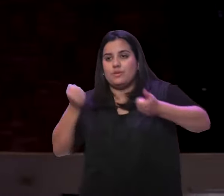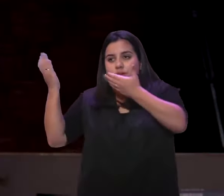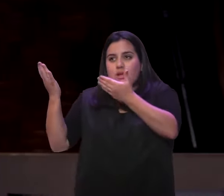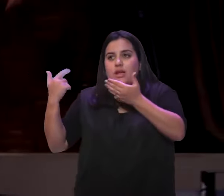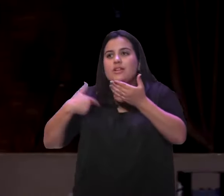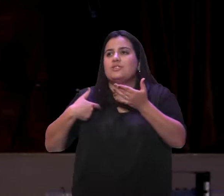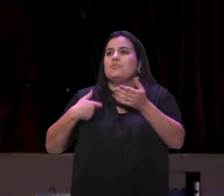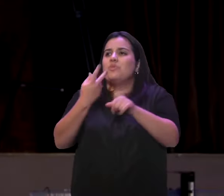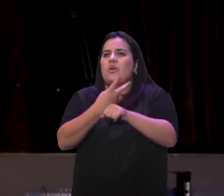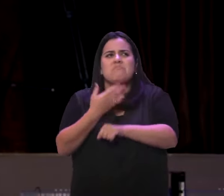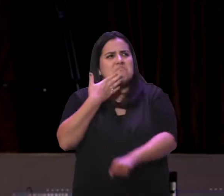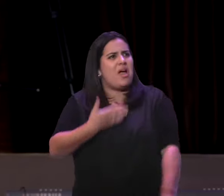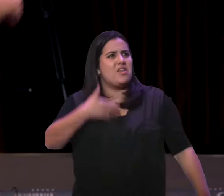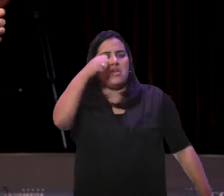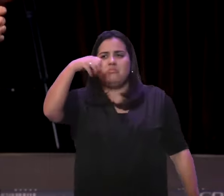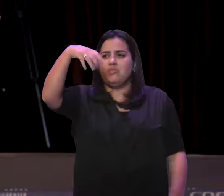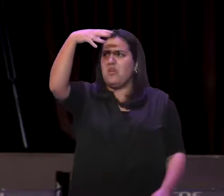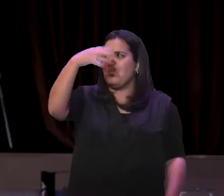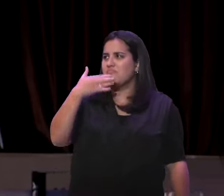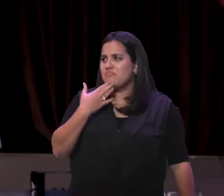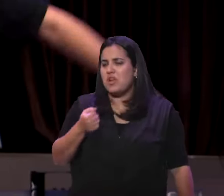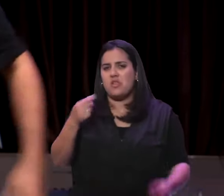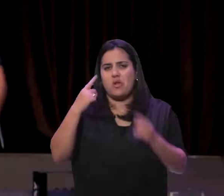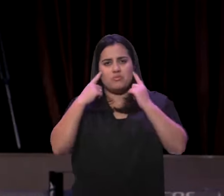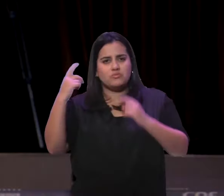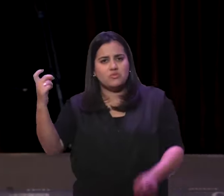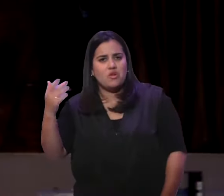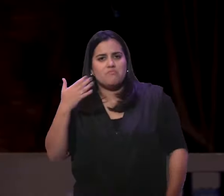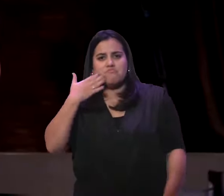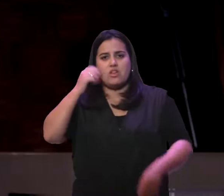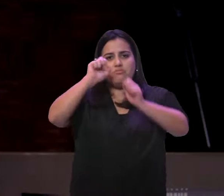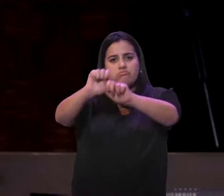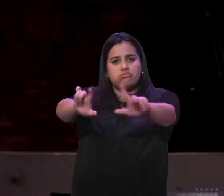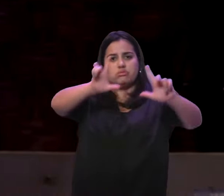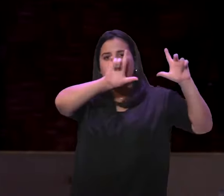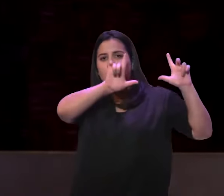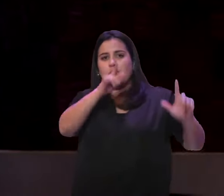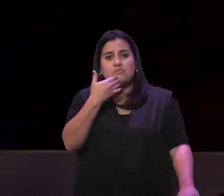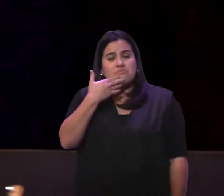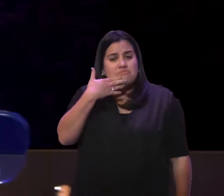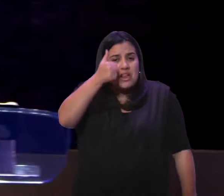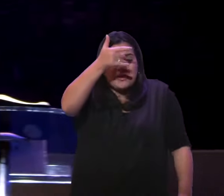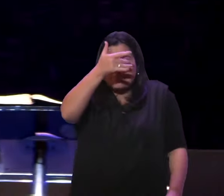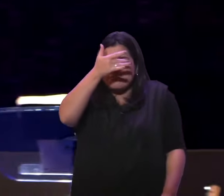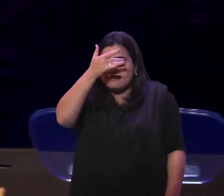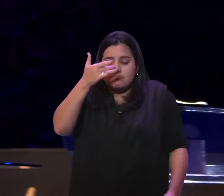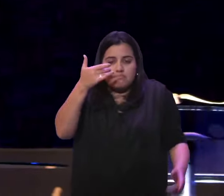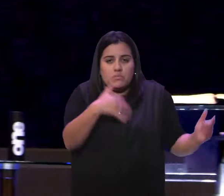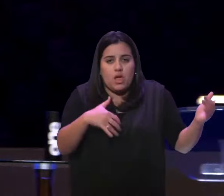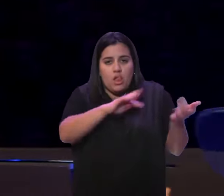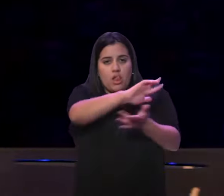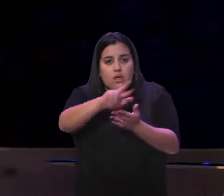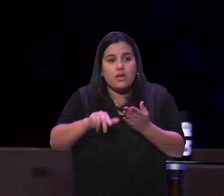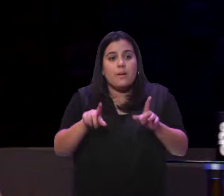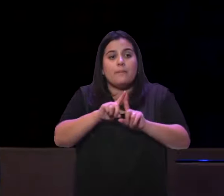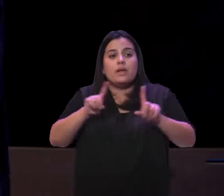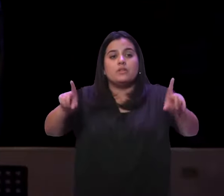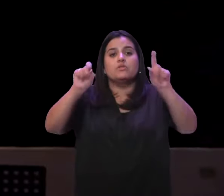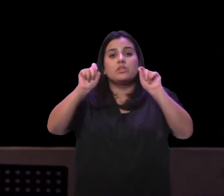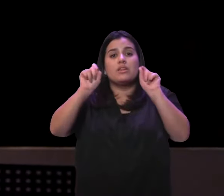melhor iluminação, o melhor som, o melhor telão, os melhores instrumentos. Mas mais do que